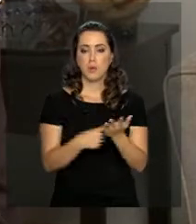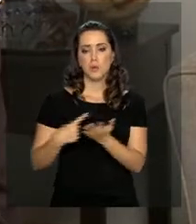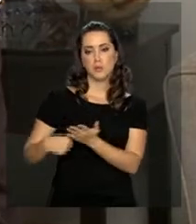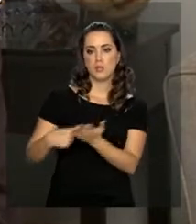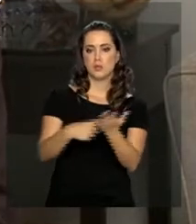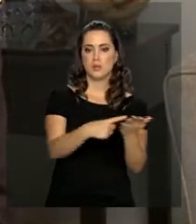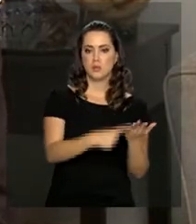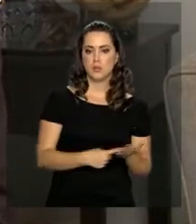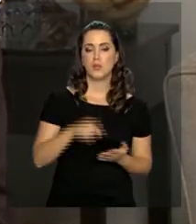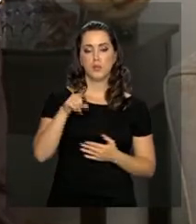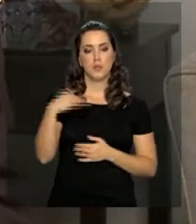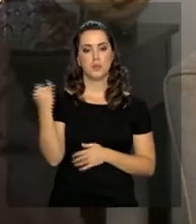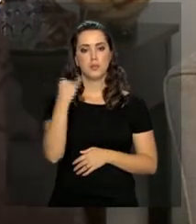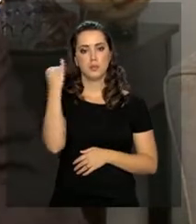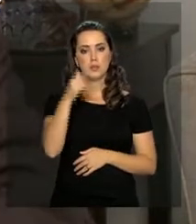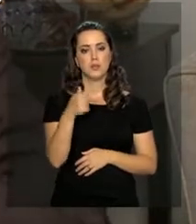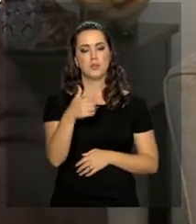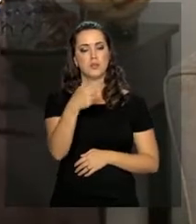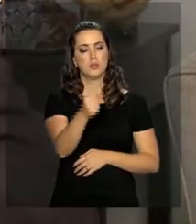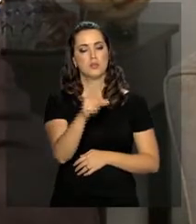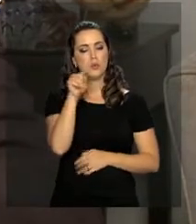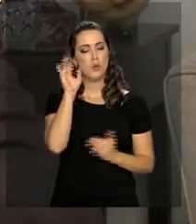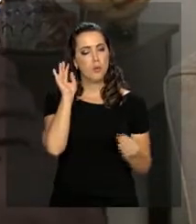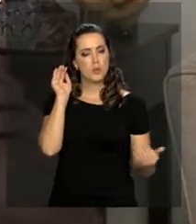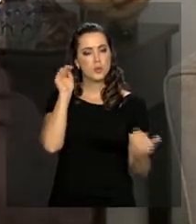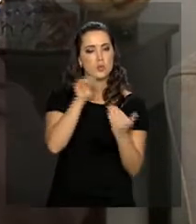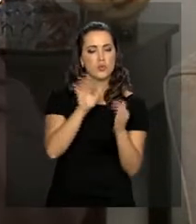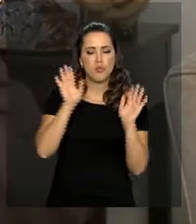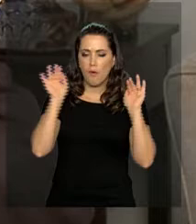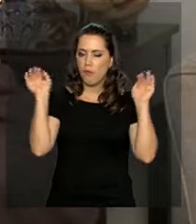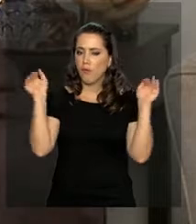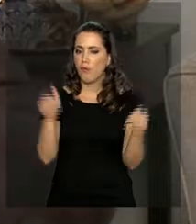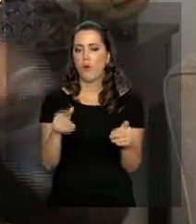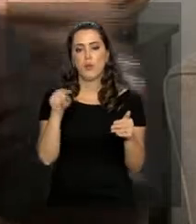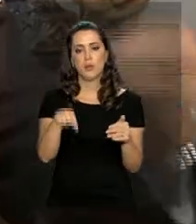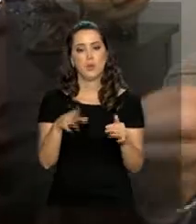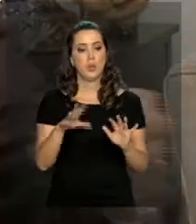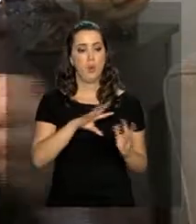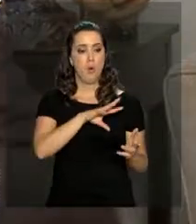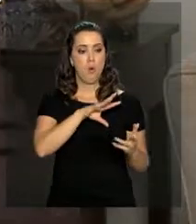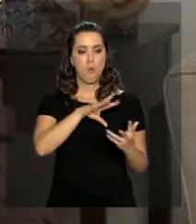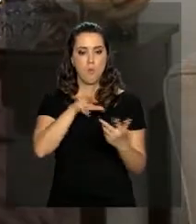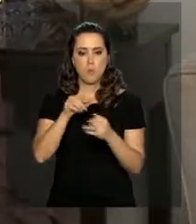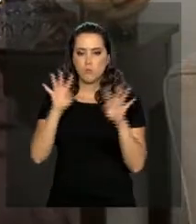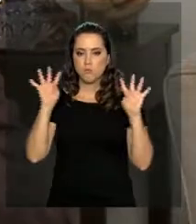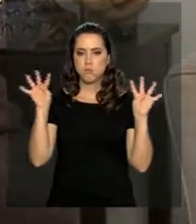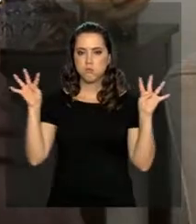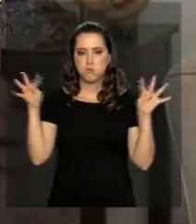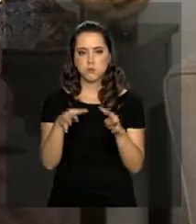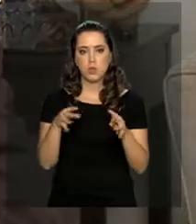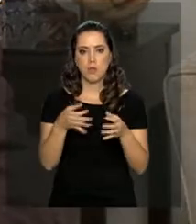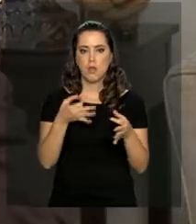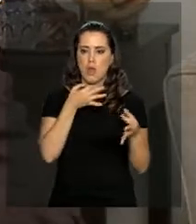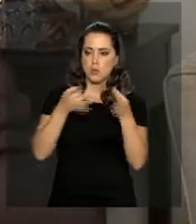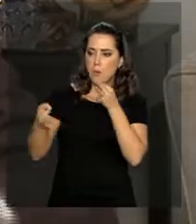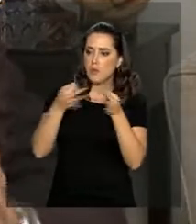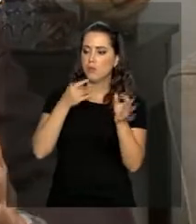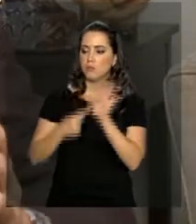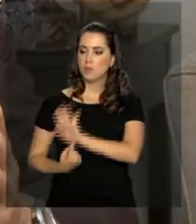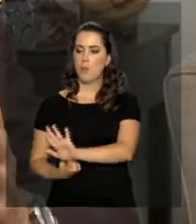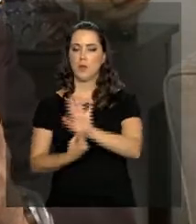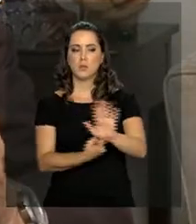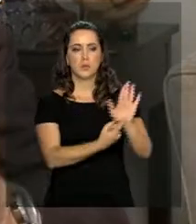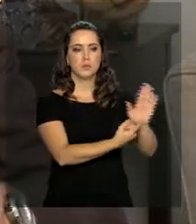isso que é importante no g20 é que é o foco quando disse que a mídia internacional repercutiu as opiniões são colocados